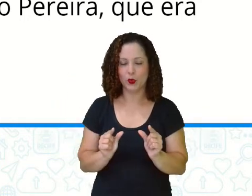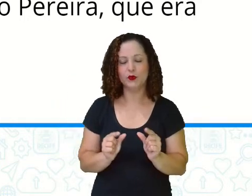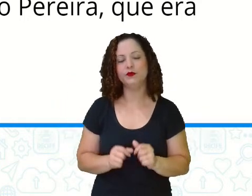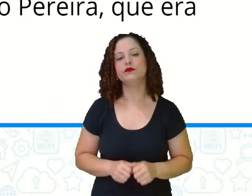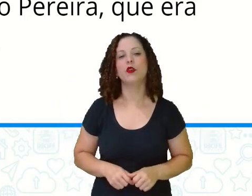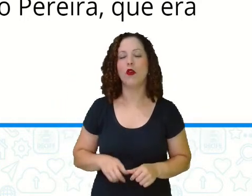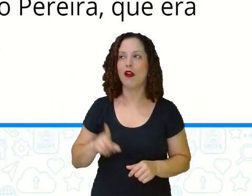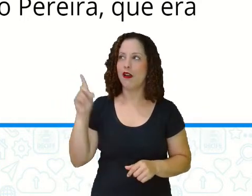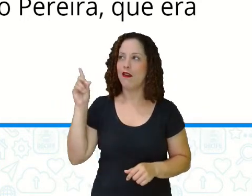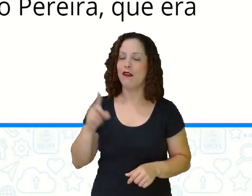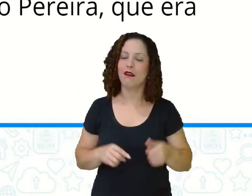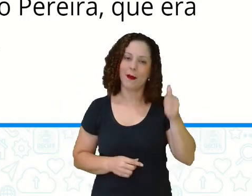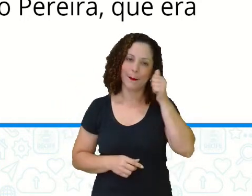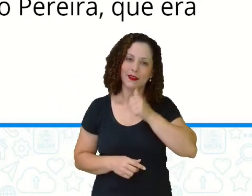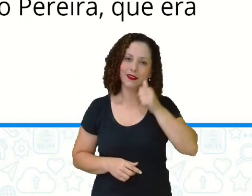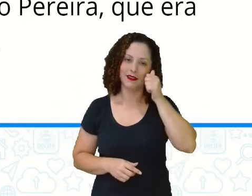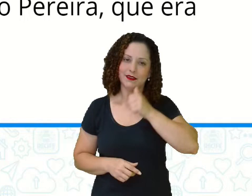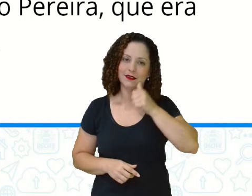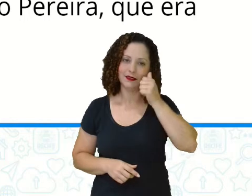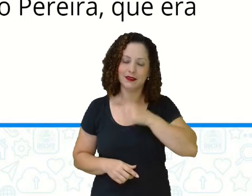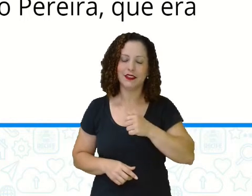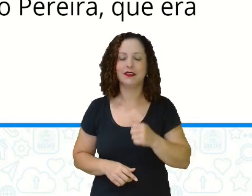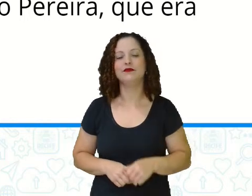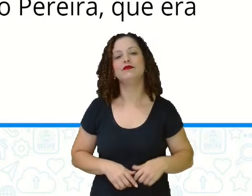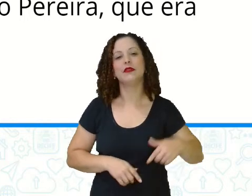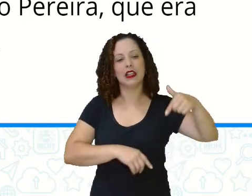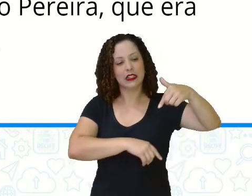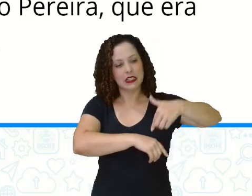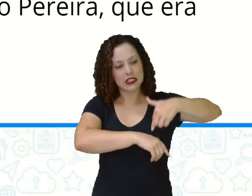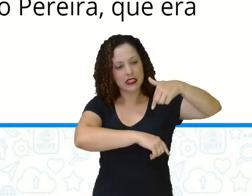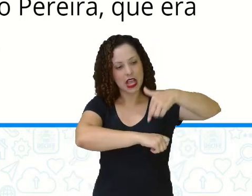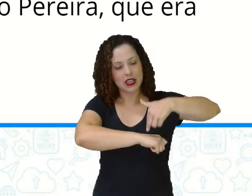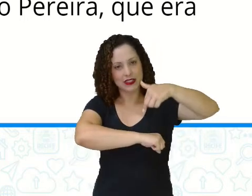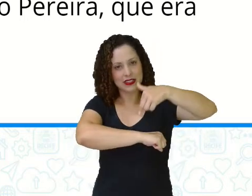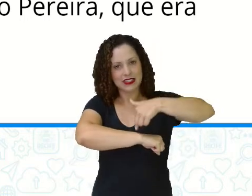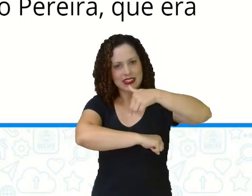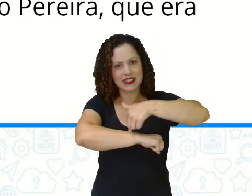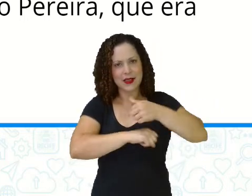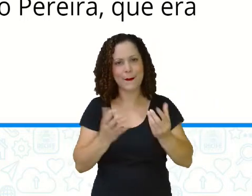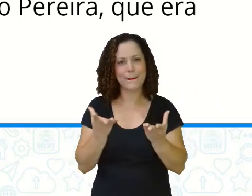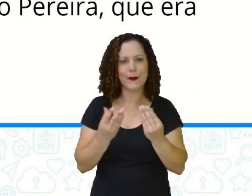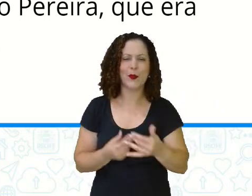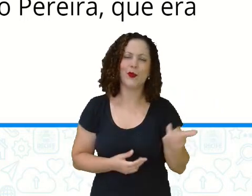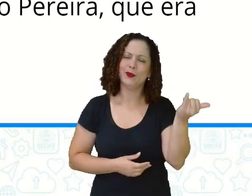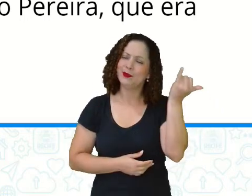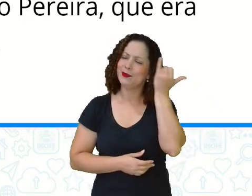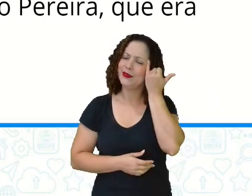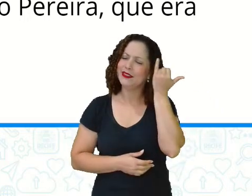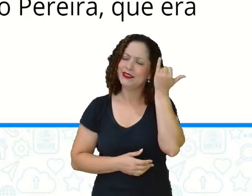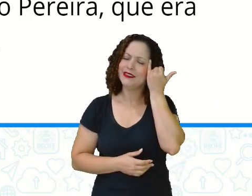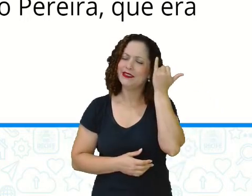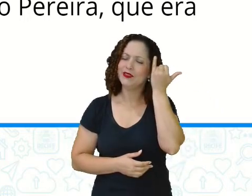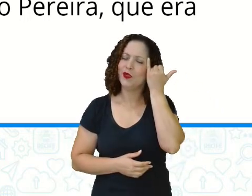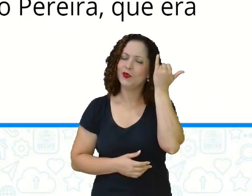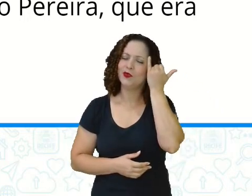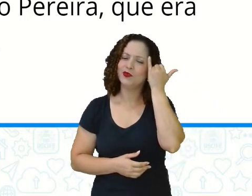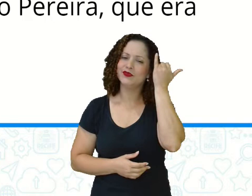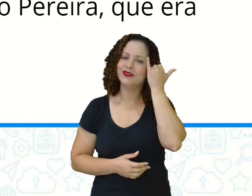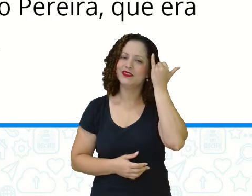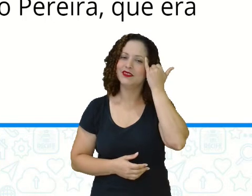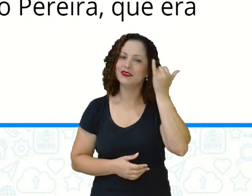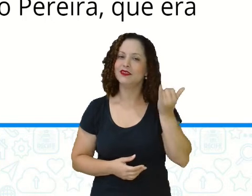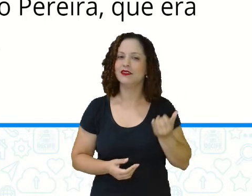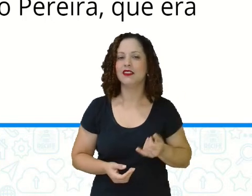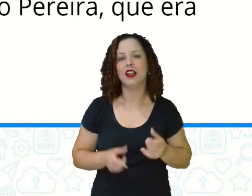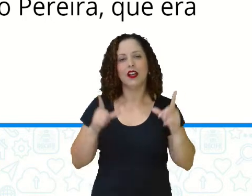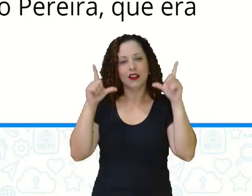Bela Sacisa Adormecida. Havia uma Sacisa muito preguiçosa. Tão preguiçosa que tirou uma